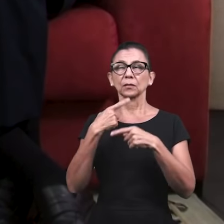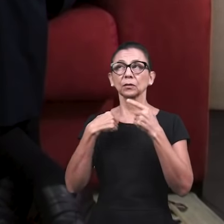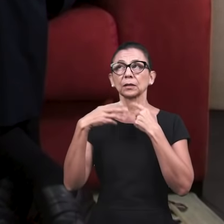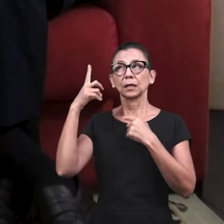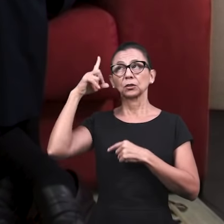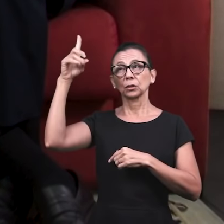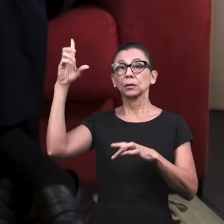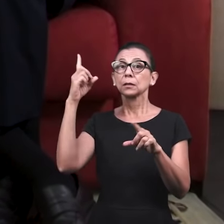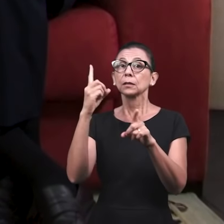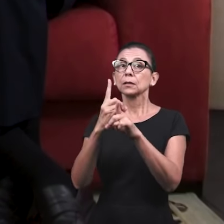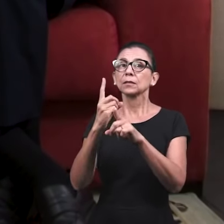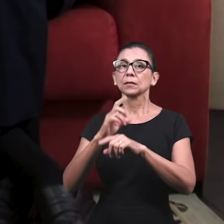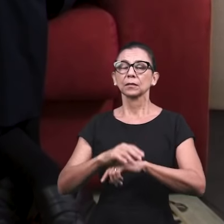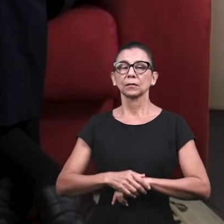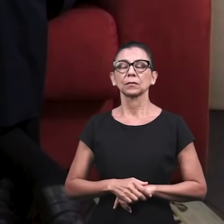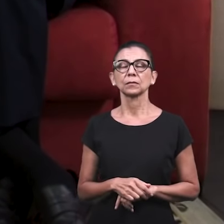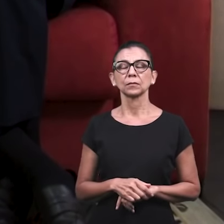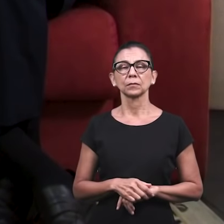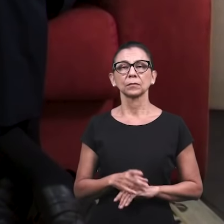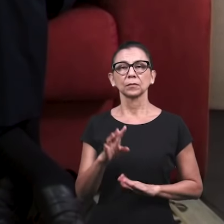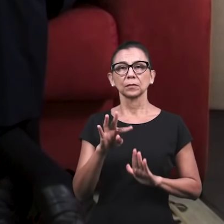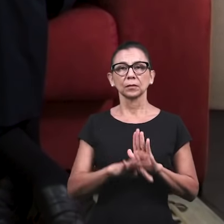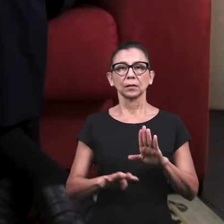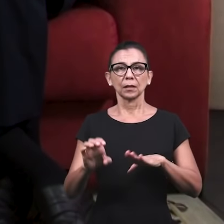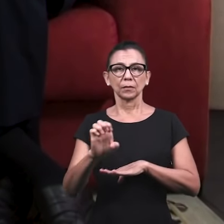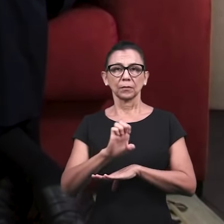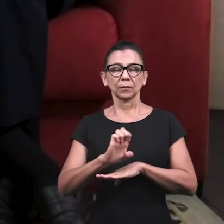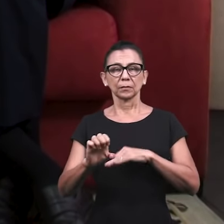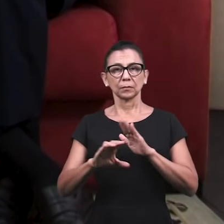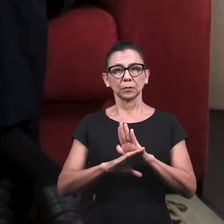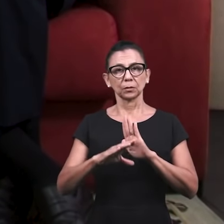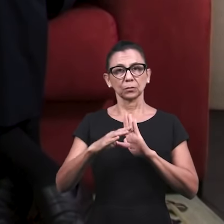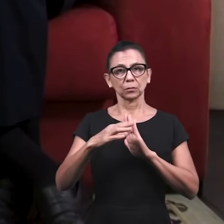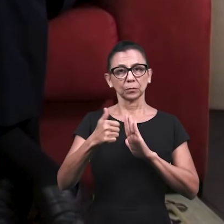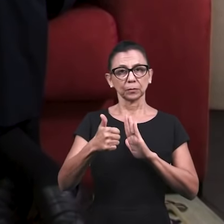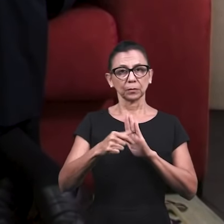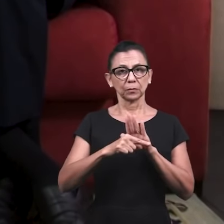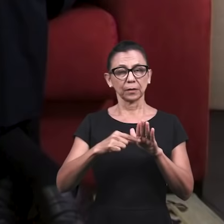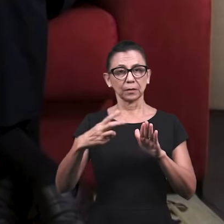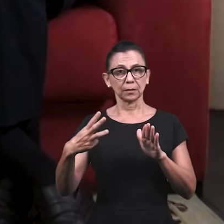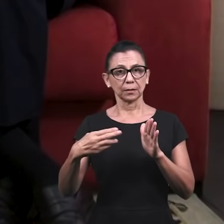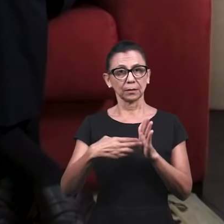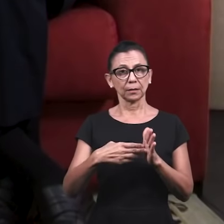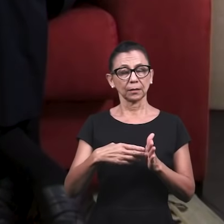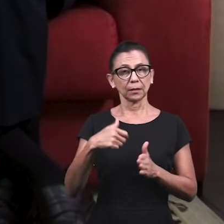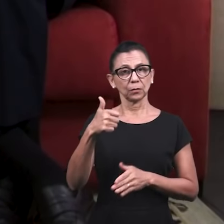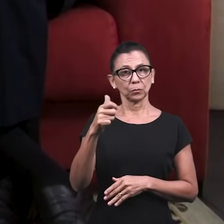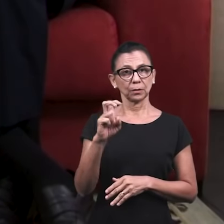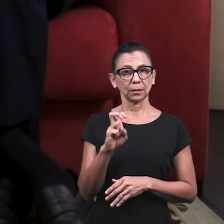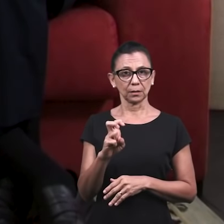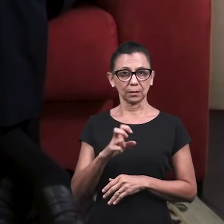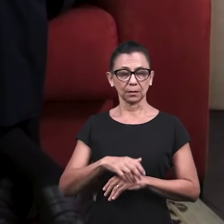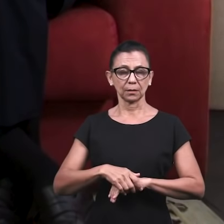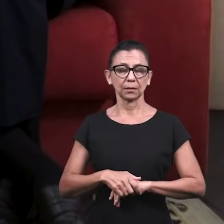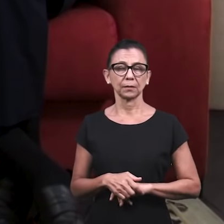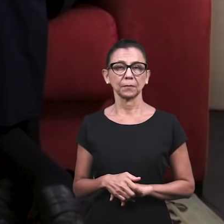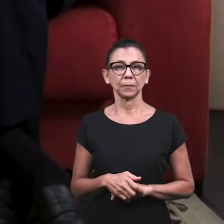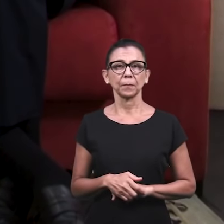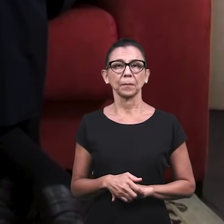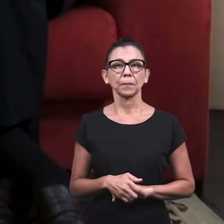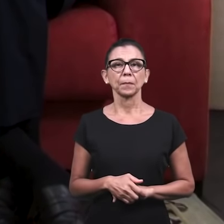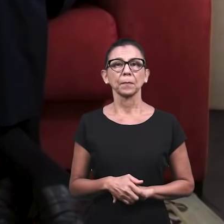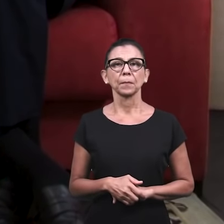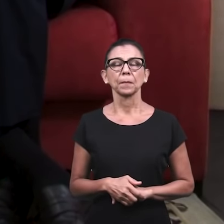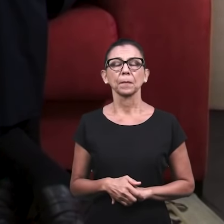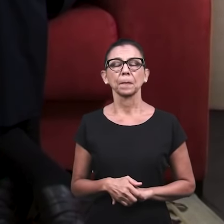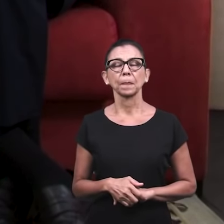de Deus, sendo que o texto base está em Efésios, capítulo 1, do verso 3 ao 15. E a primeira pergunta que foi dirigida